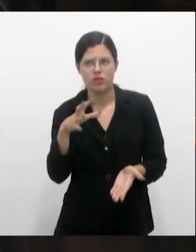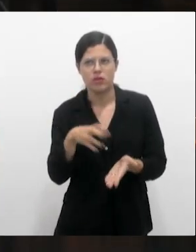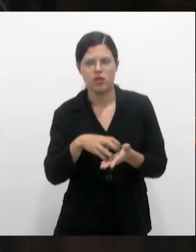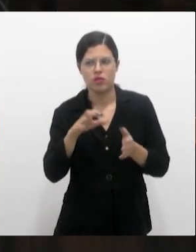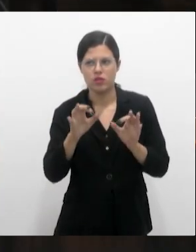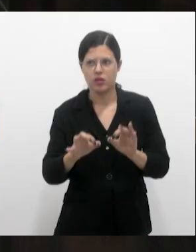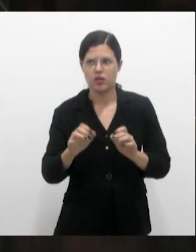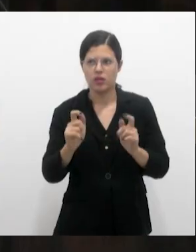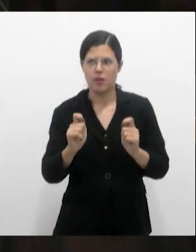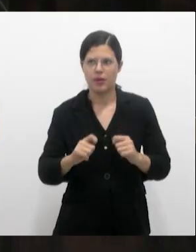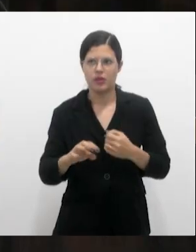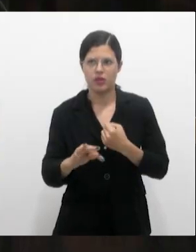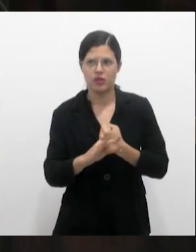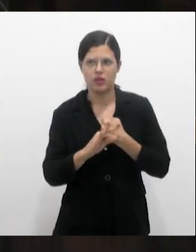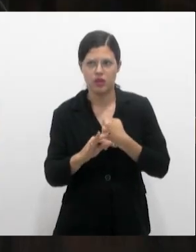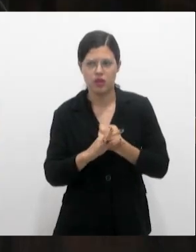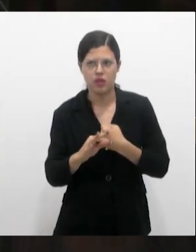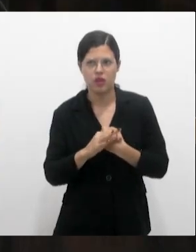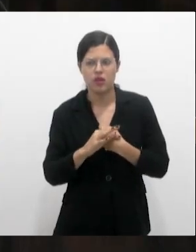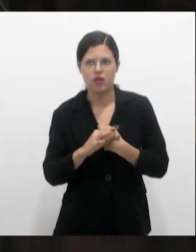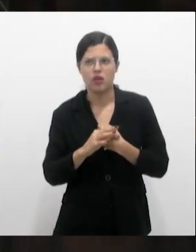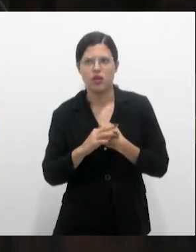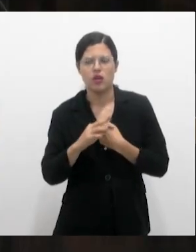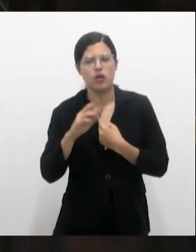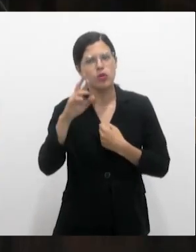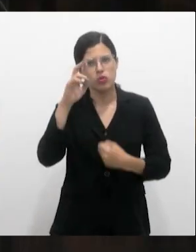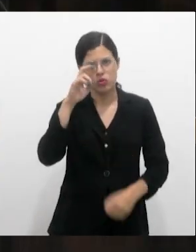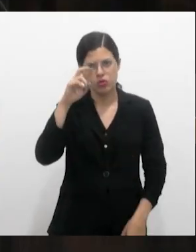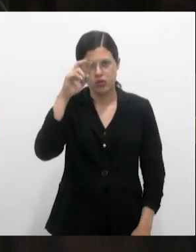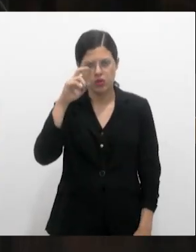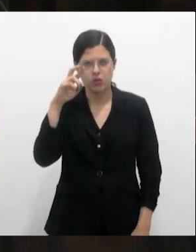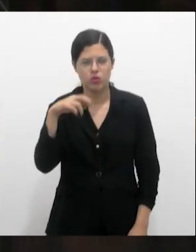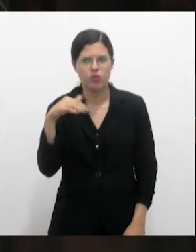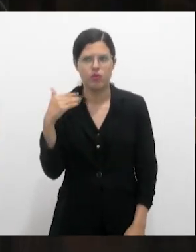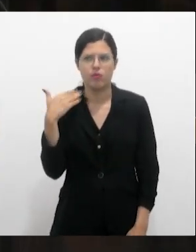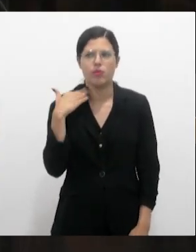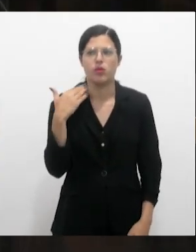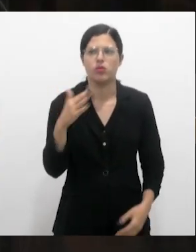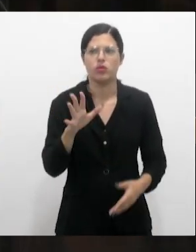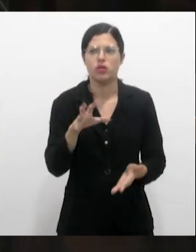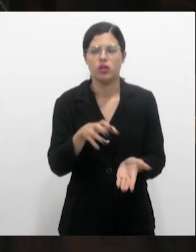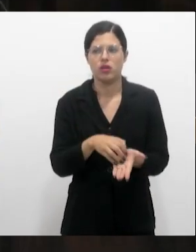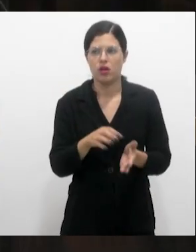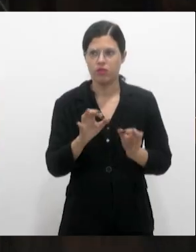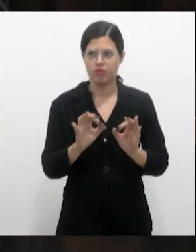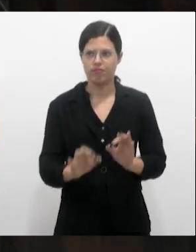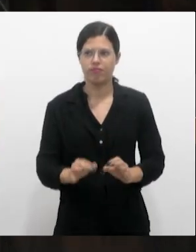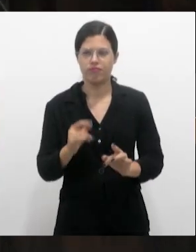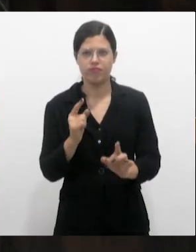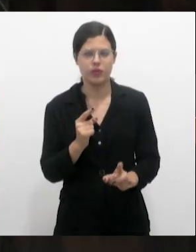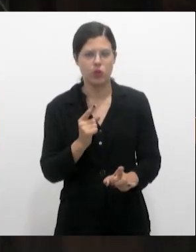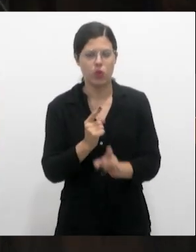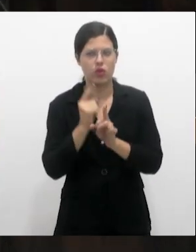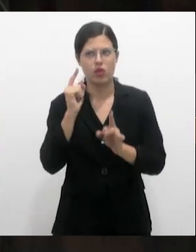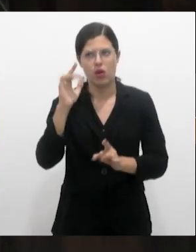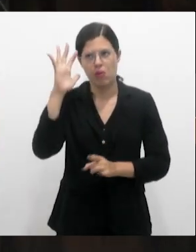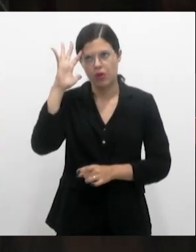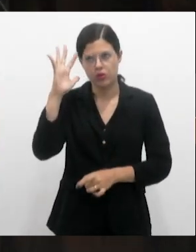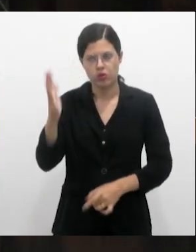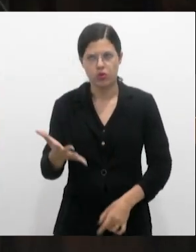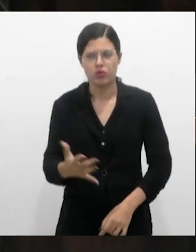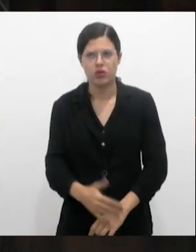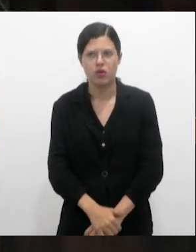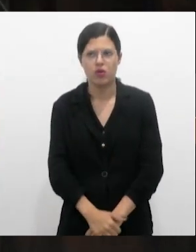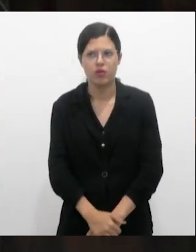da capacidade técnica dos auditores do Banco Central e, sem dúvida alguma, vão encontrar uma saída para